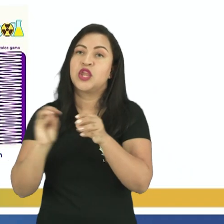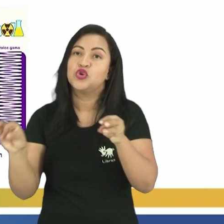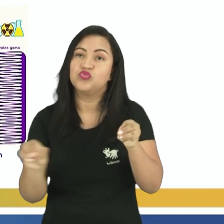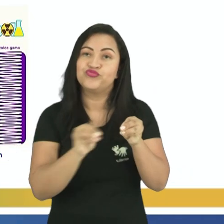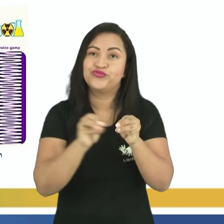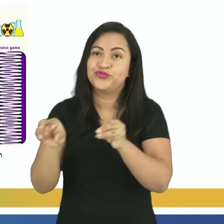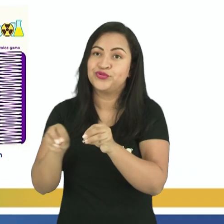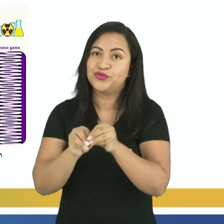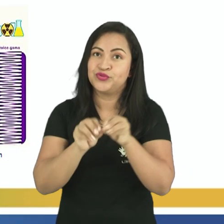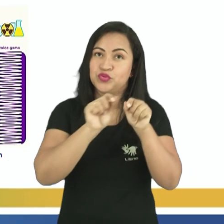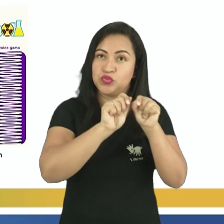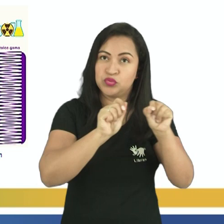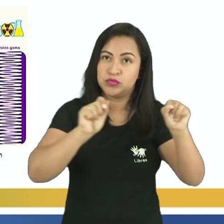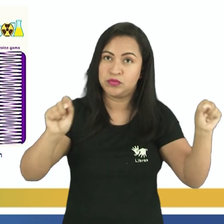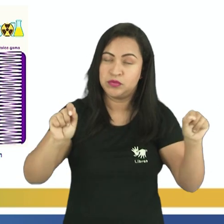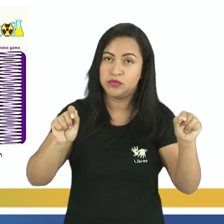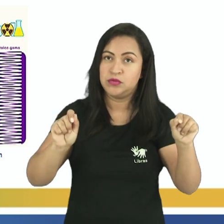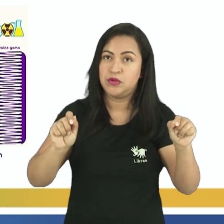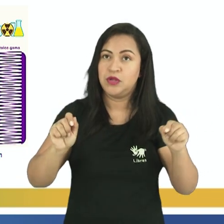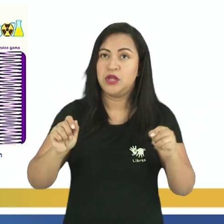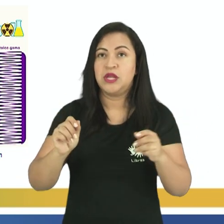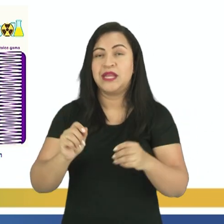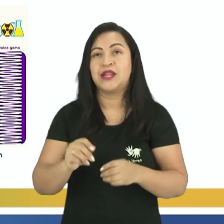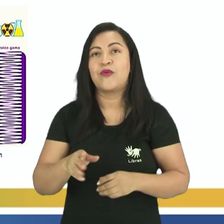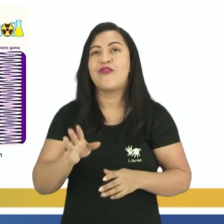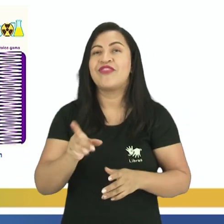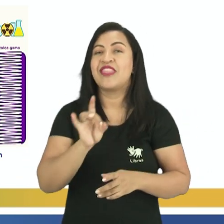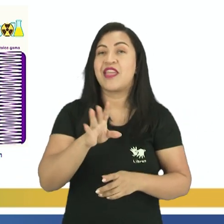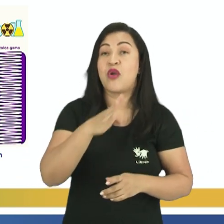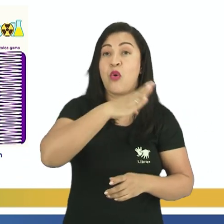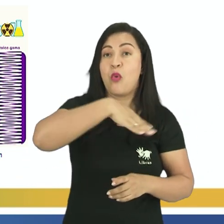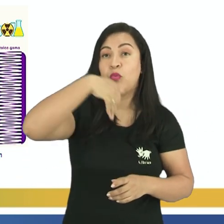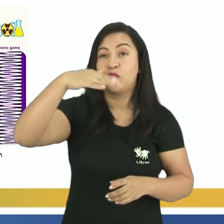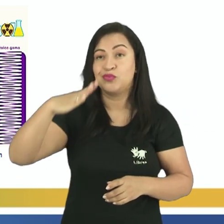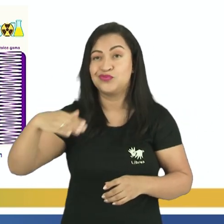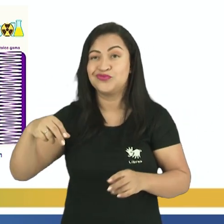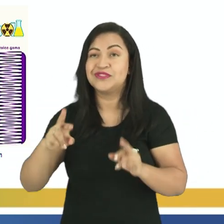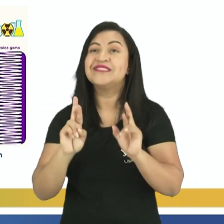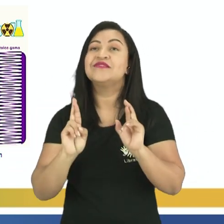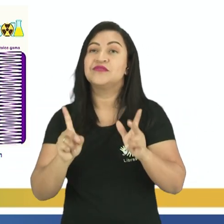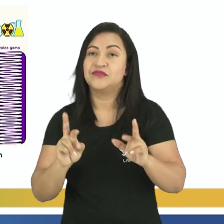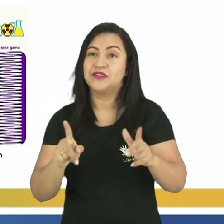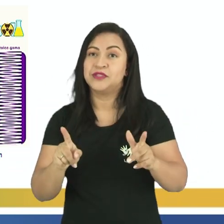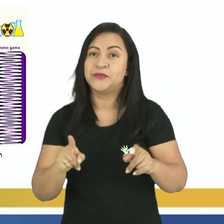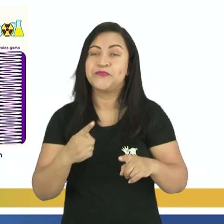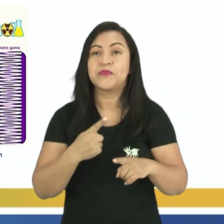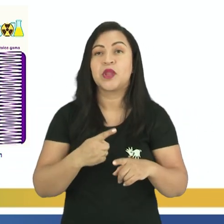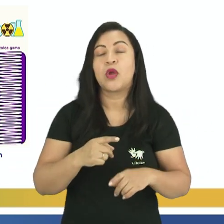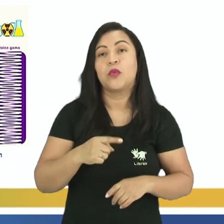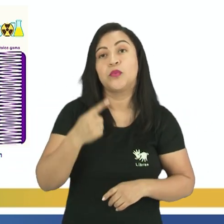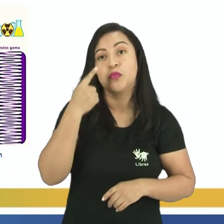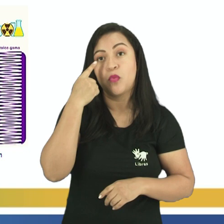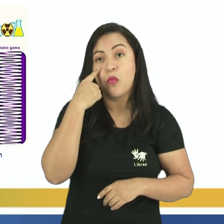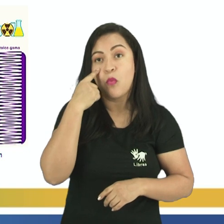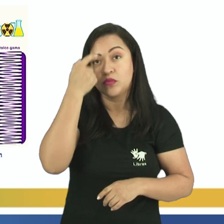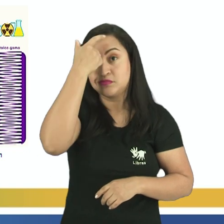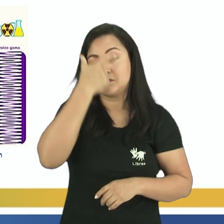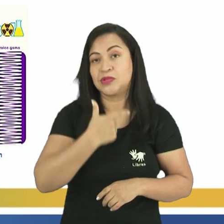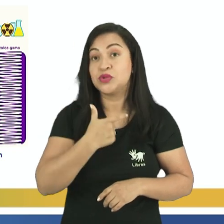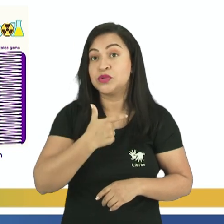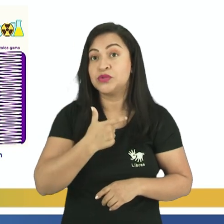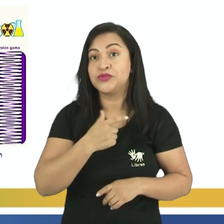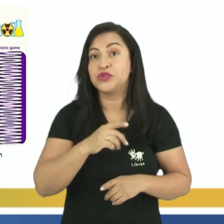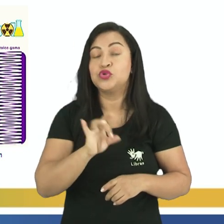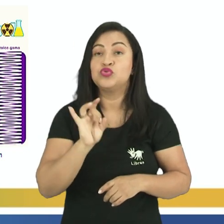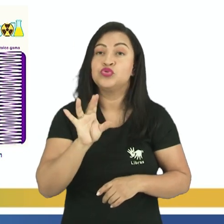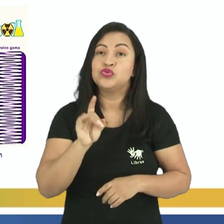de cada comprimento, a gente vai ter uma onda diferente. O olho humano ele é capaz de visualizar